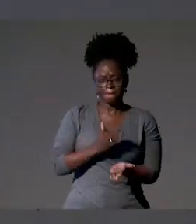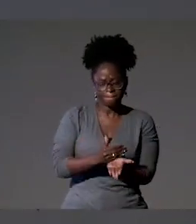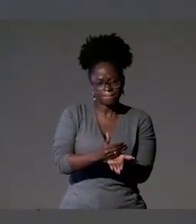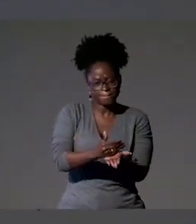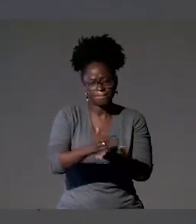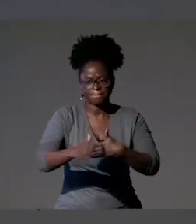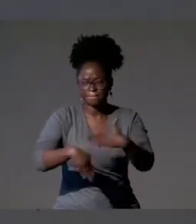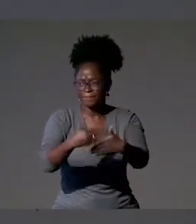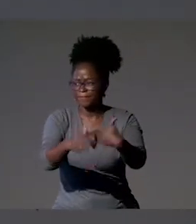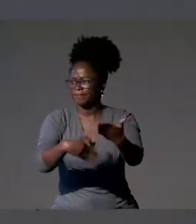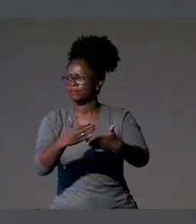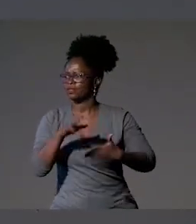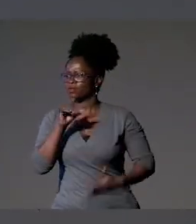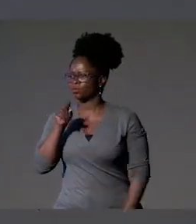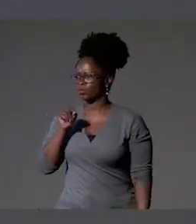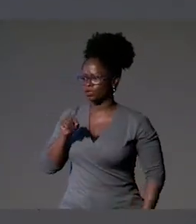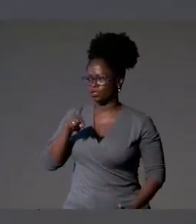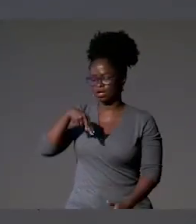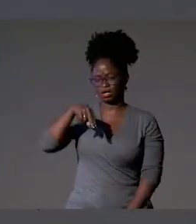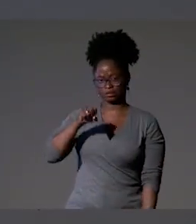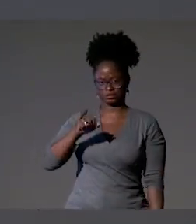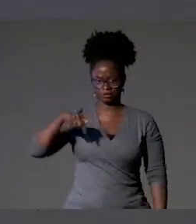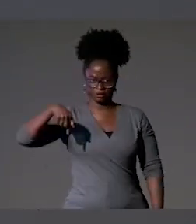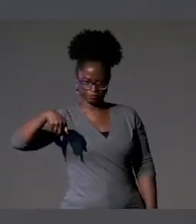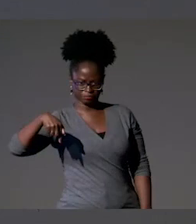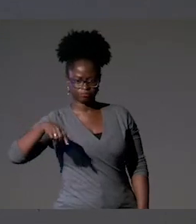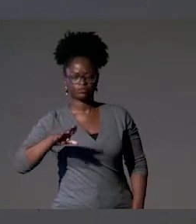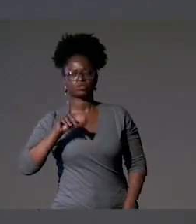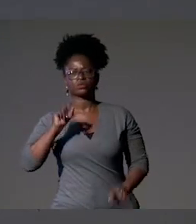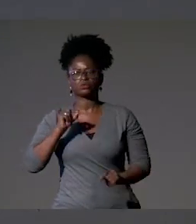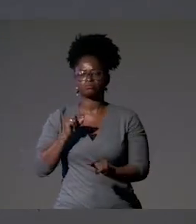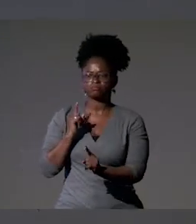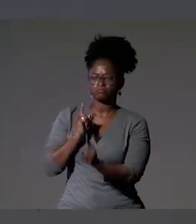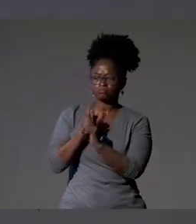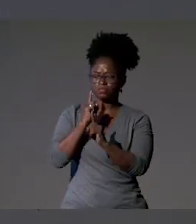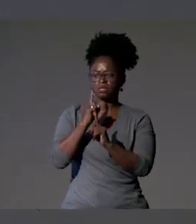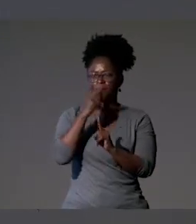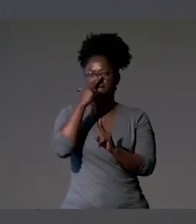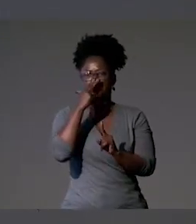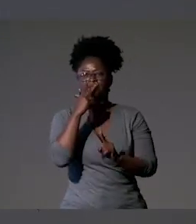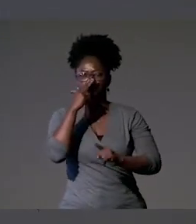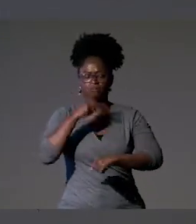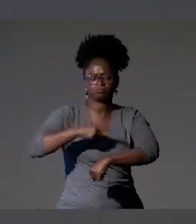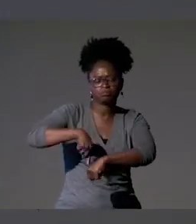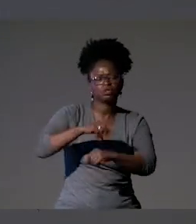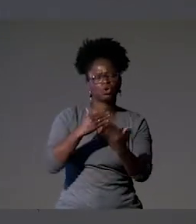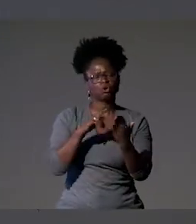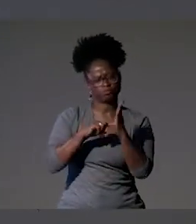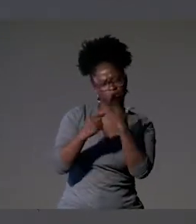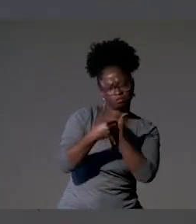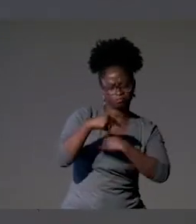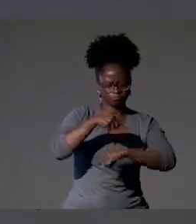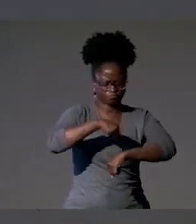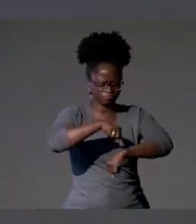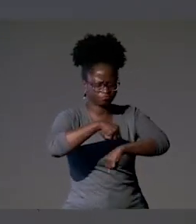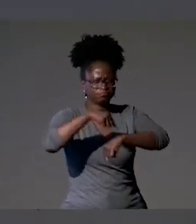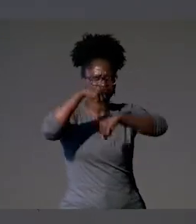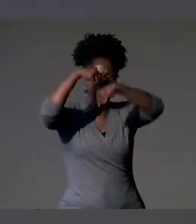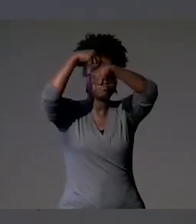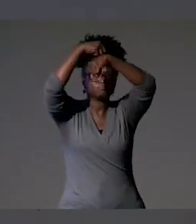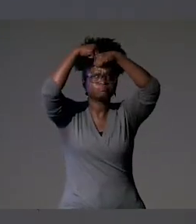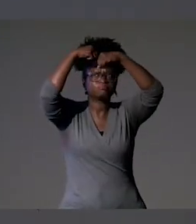esse NSQ, o núcleo supraquiasmático, que funciona internamente como uma espécie de relógio no nosso cérebro, que